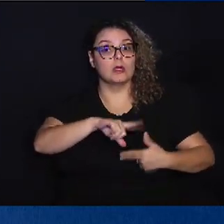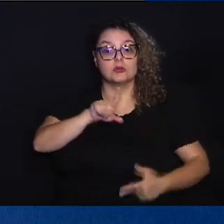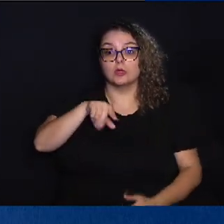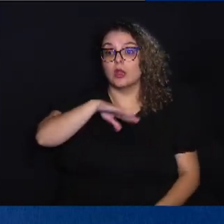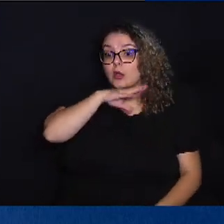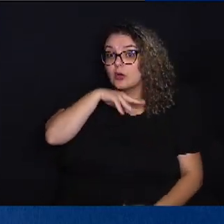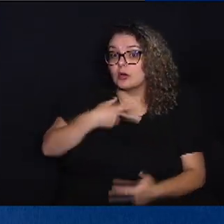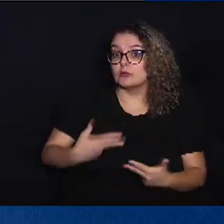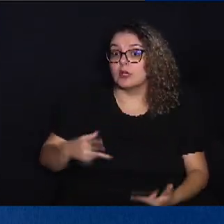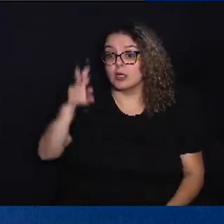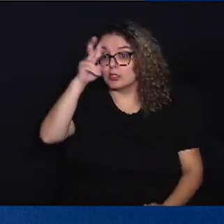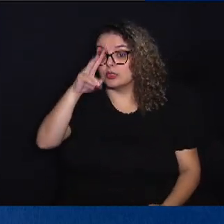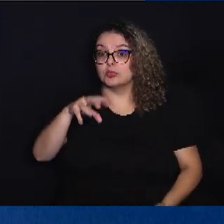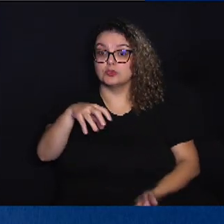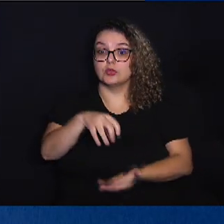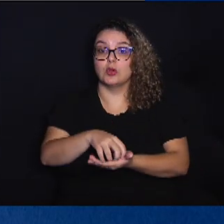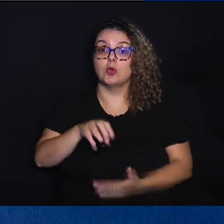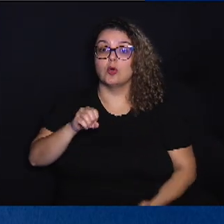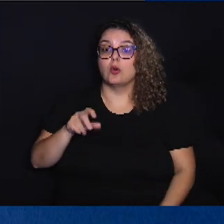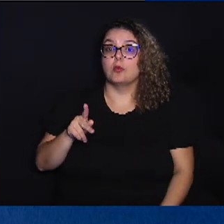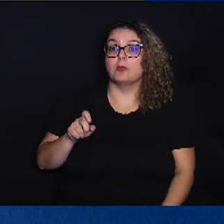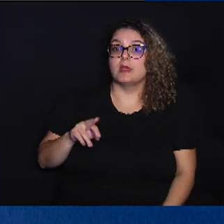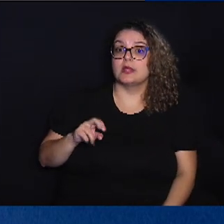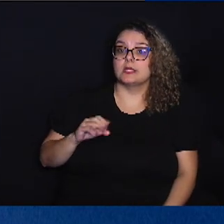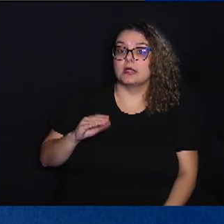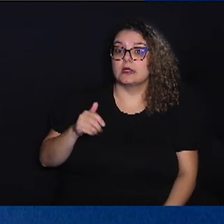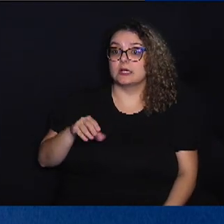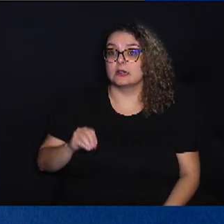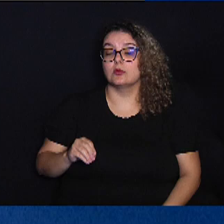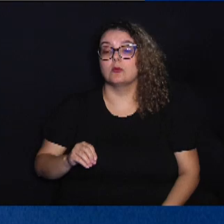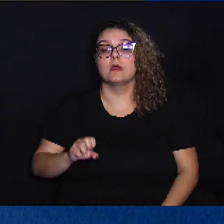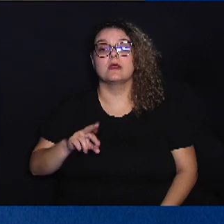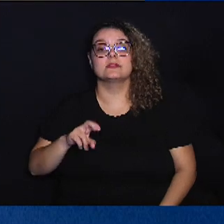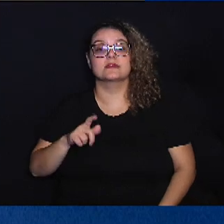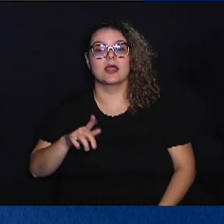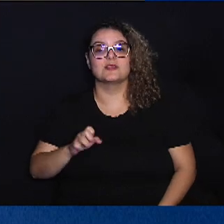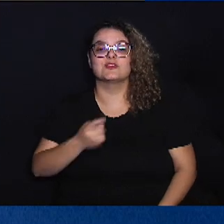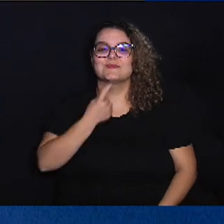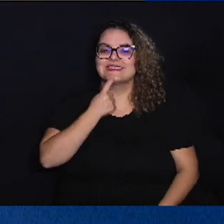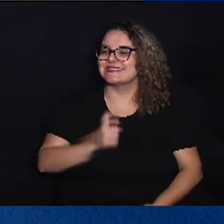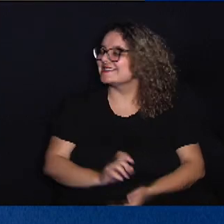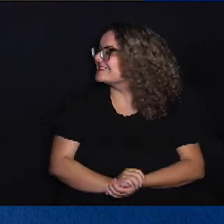história da ONG Operacão Resgate Campinas.